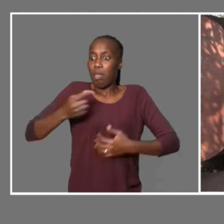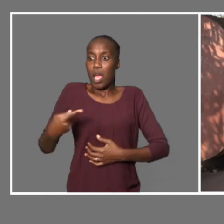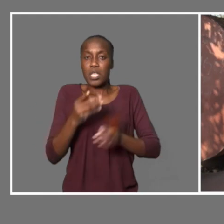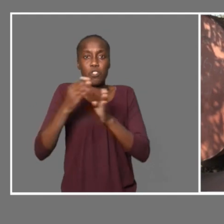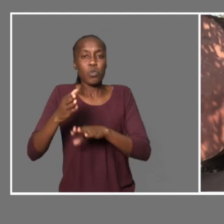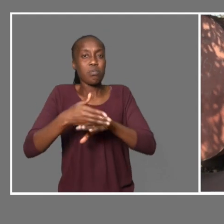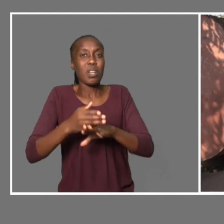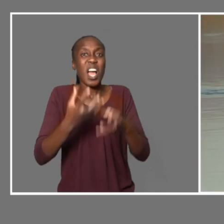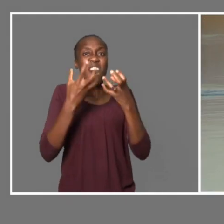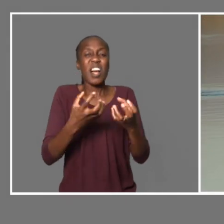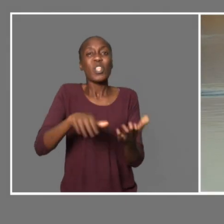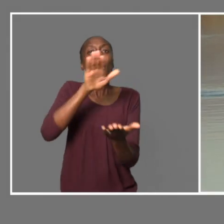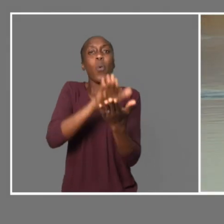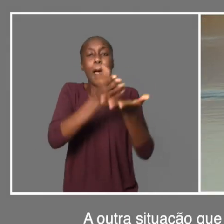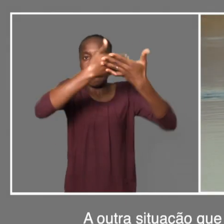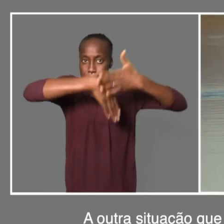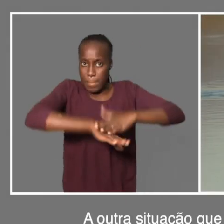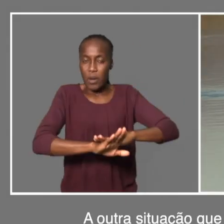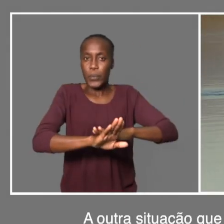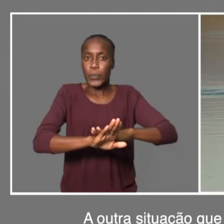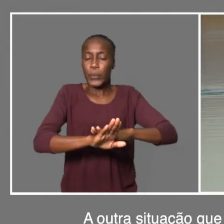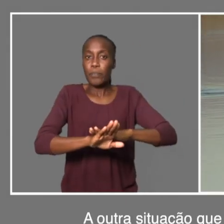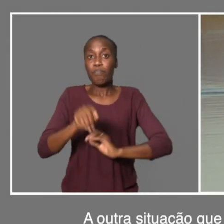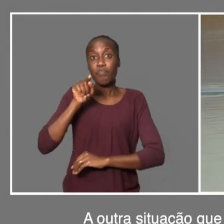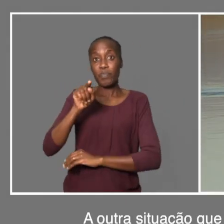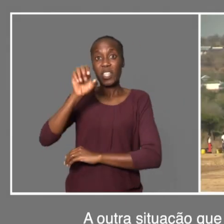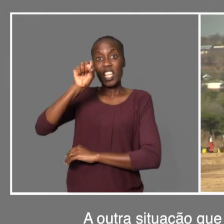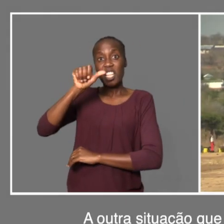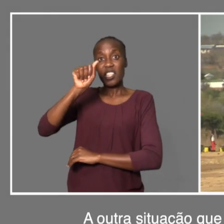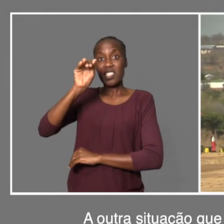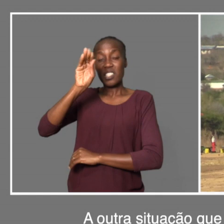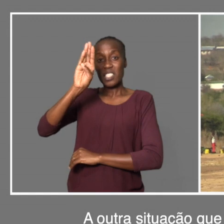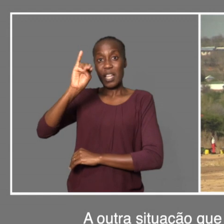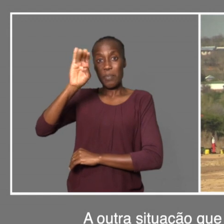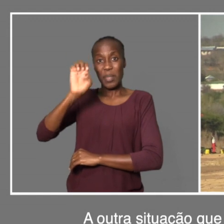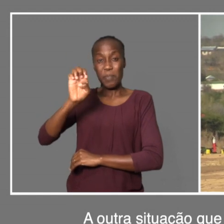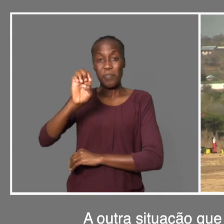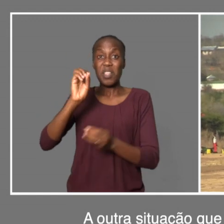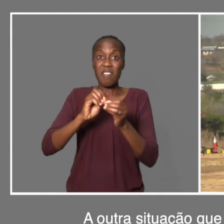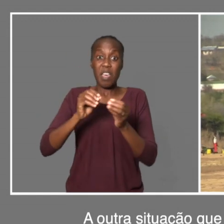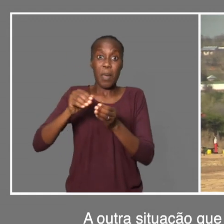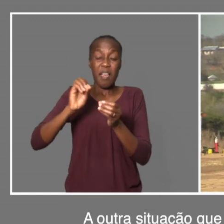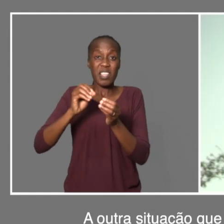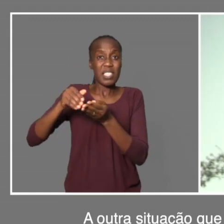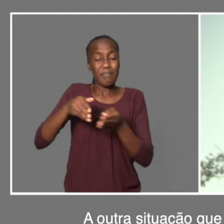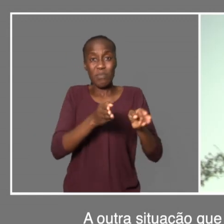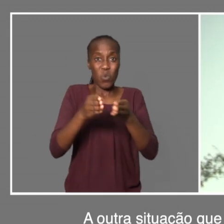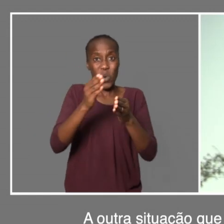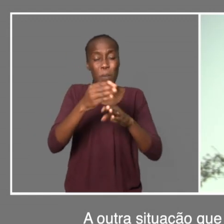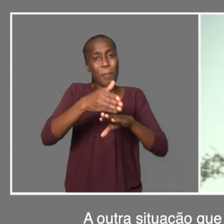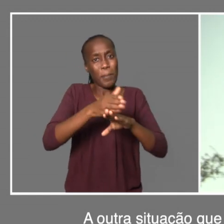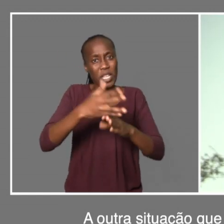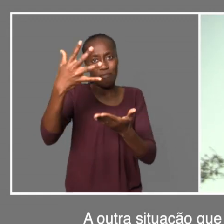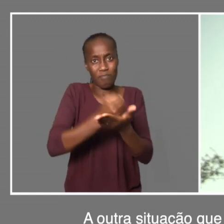continua na mesma outra situação que inquieta estes pescadores é a falta de uma agência bancária num posto